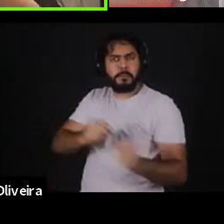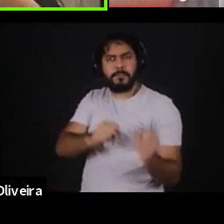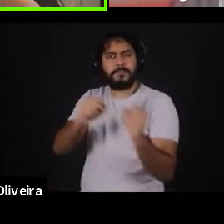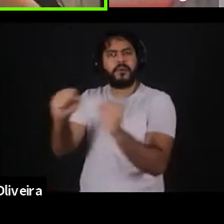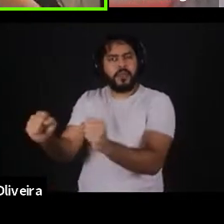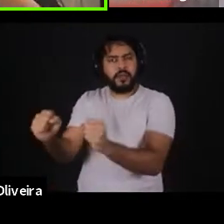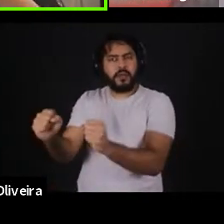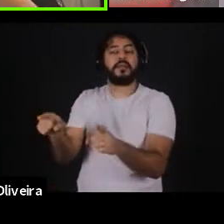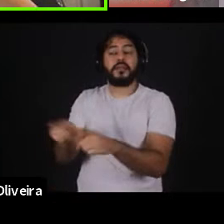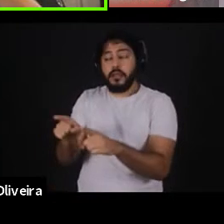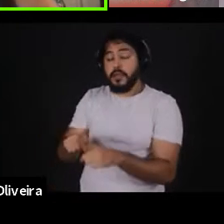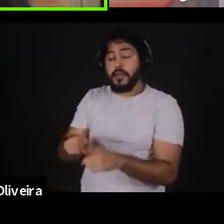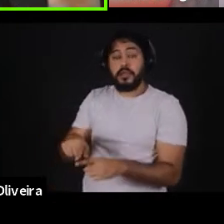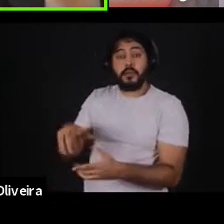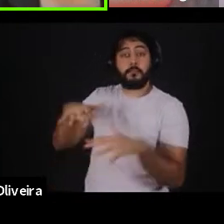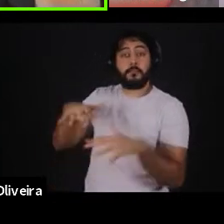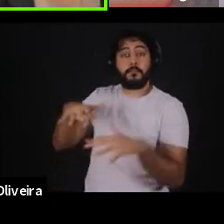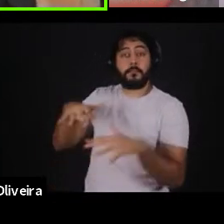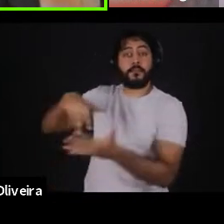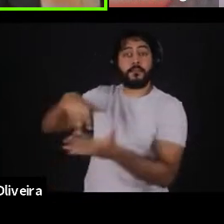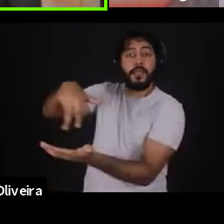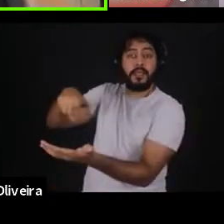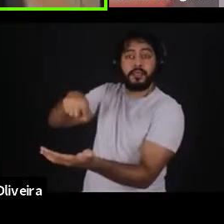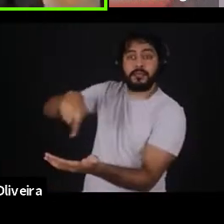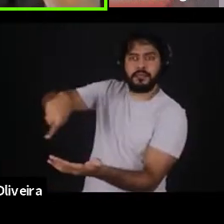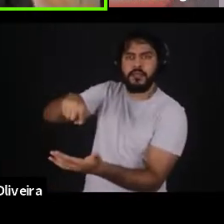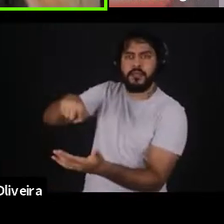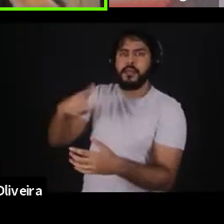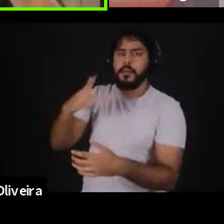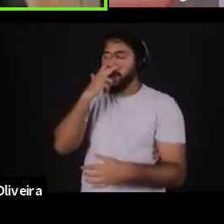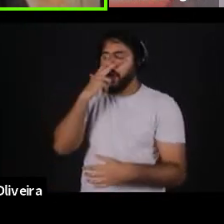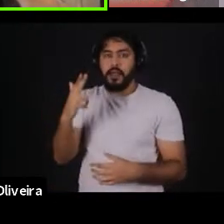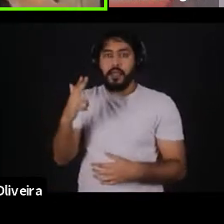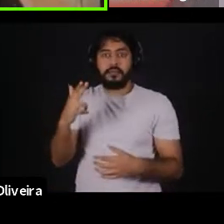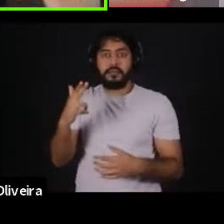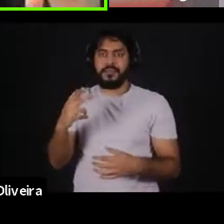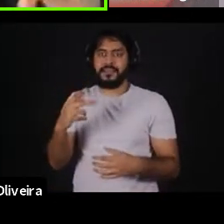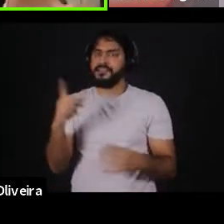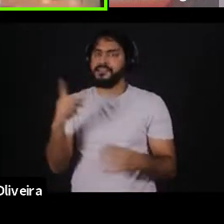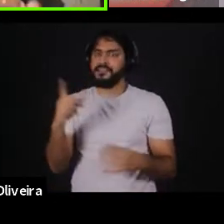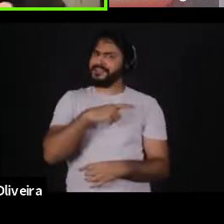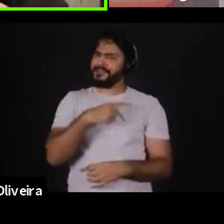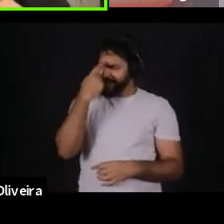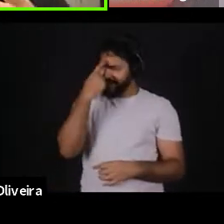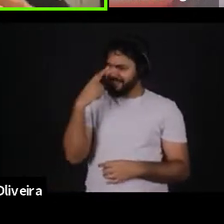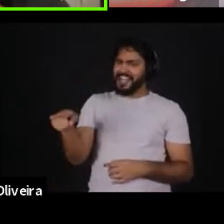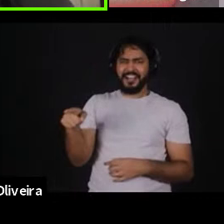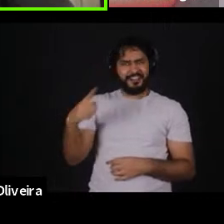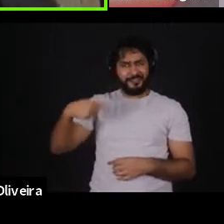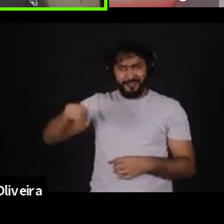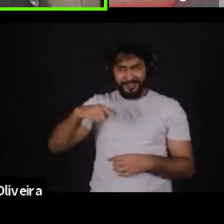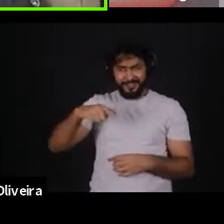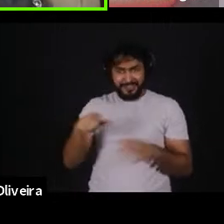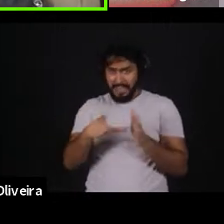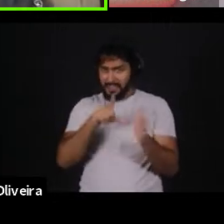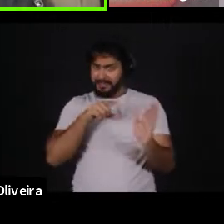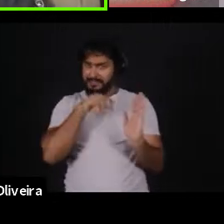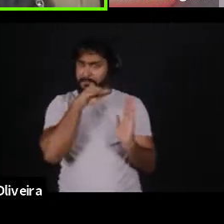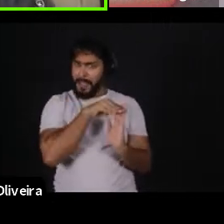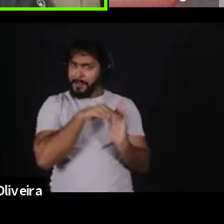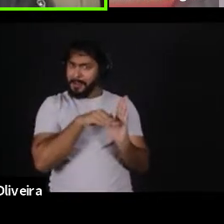trabalho. Então é quase difícil imaginar que vocês não fizeram aquela. Assim, como é que